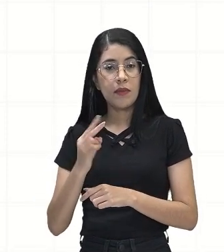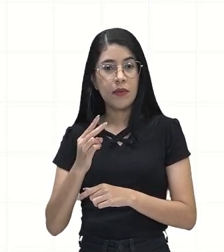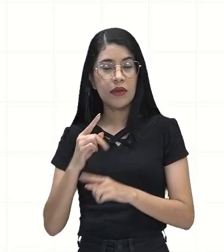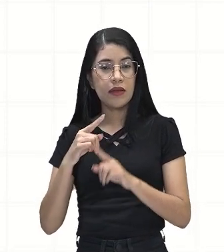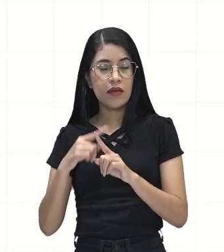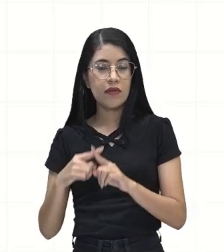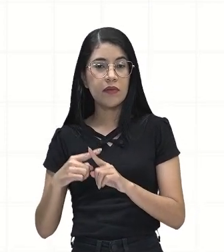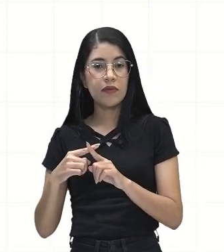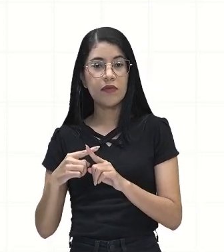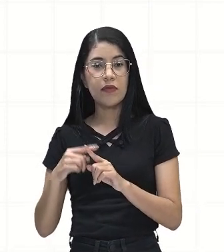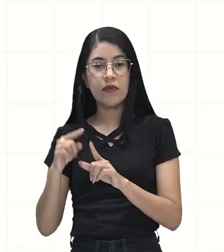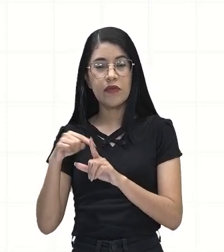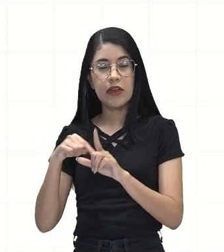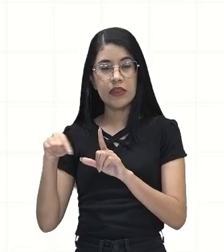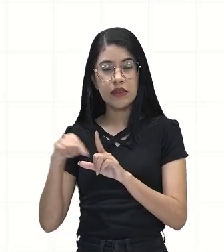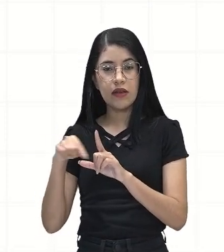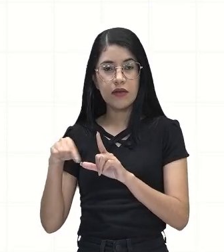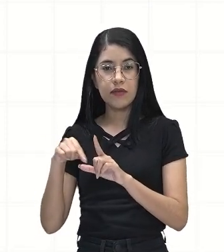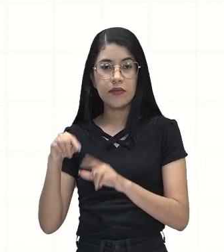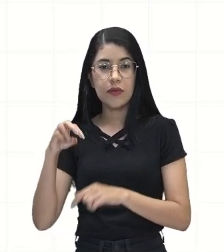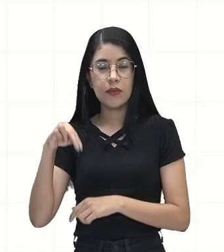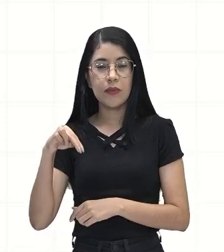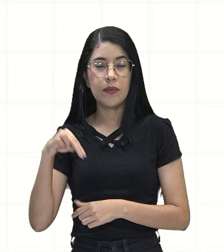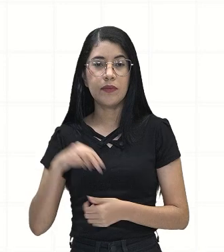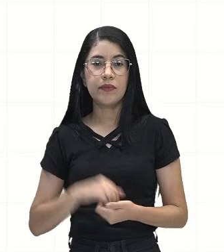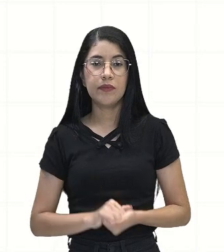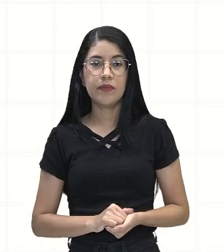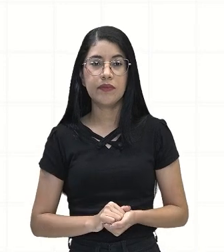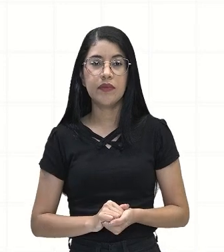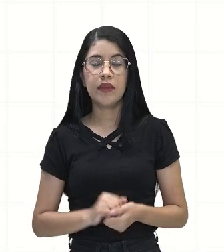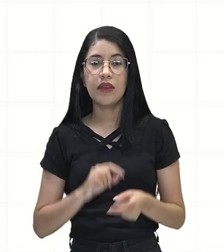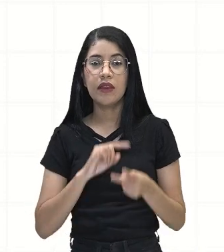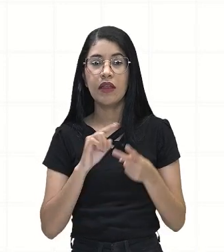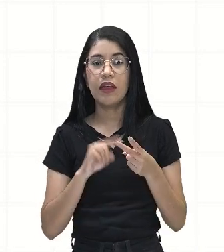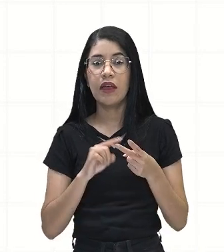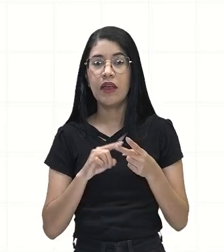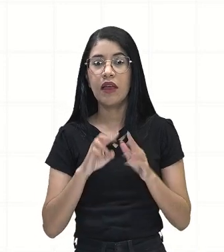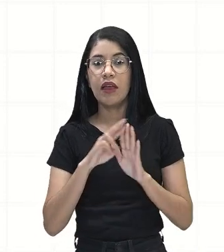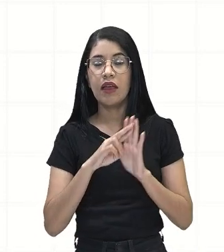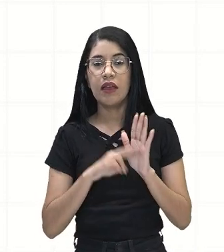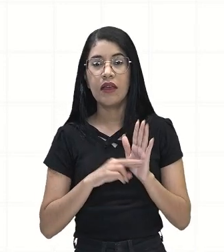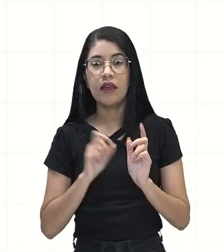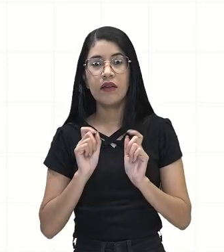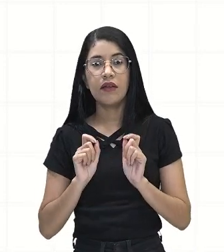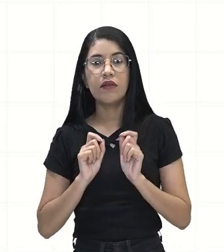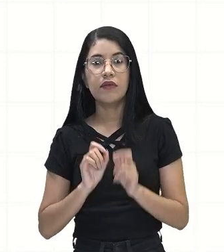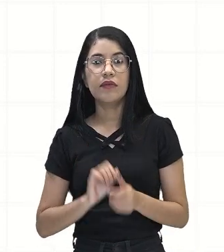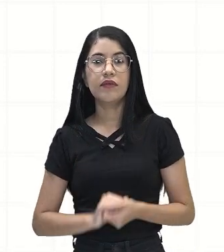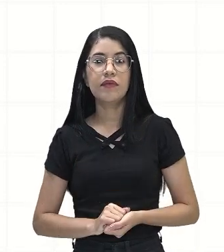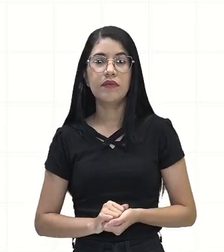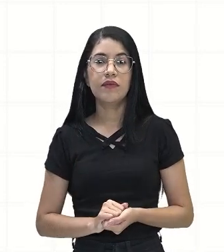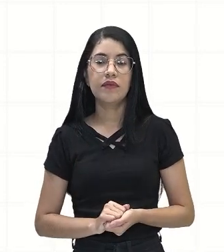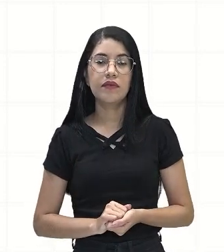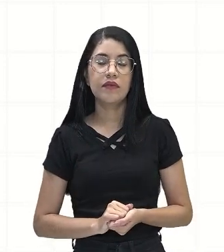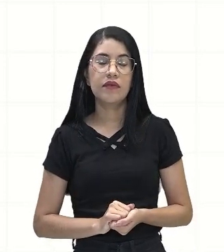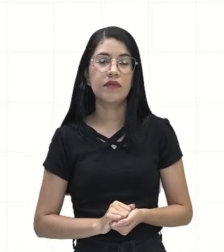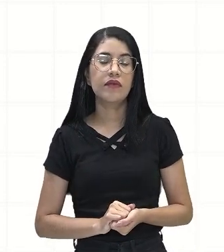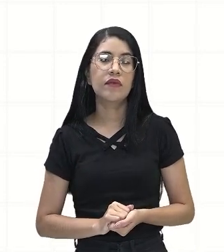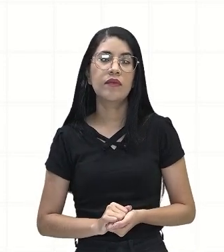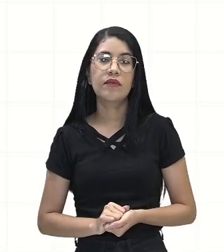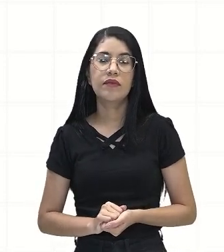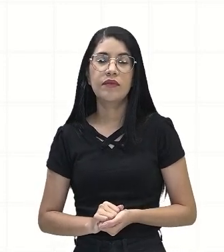projeção. Muito bem, vamos agora à nossa segunda relação. Segunda relação, ela diz